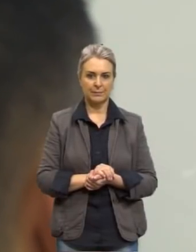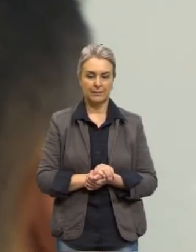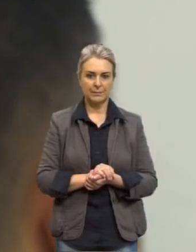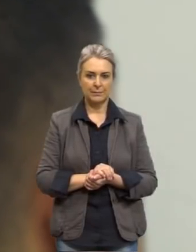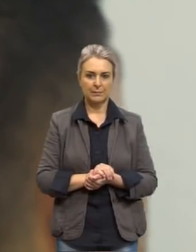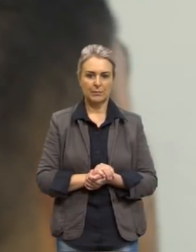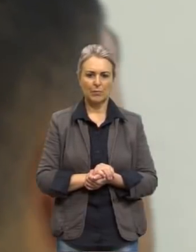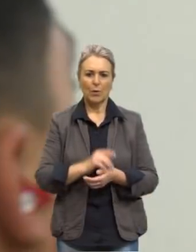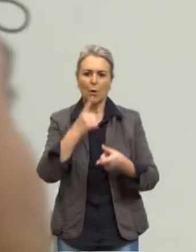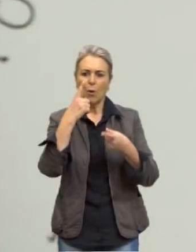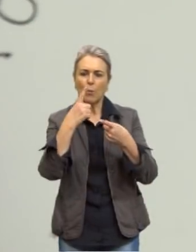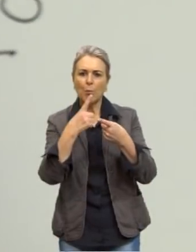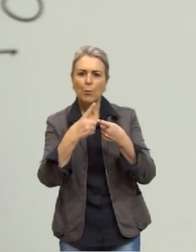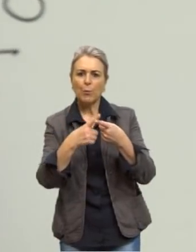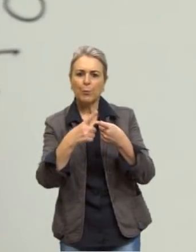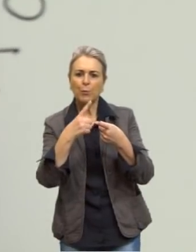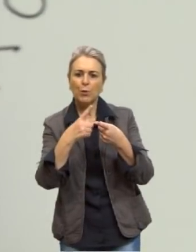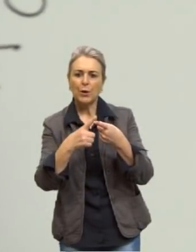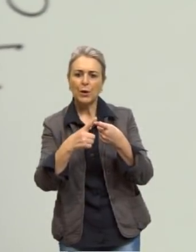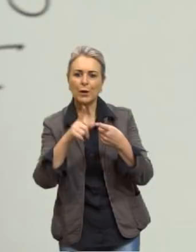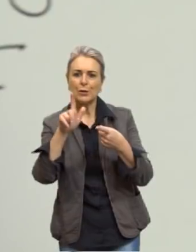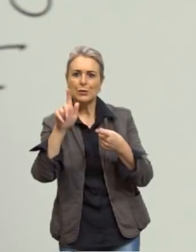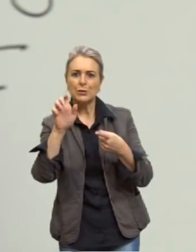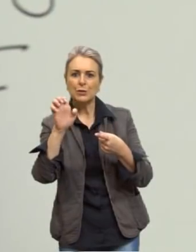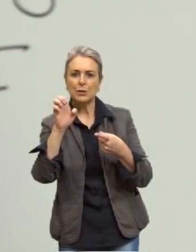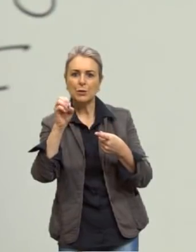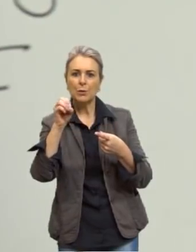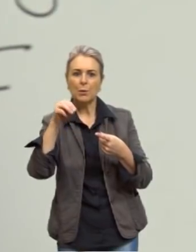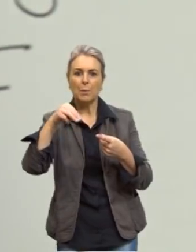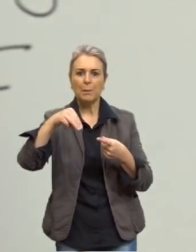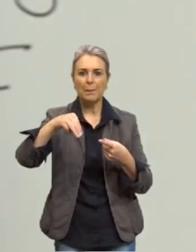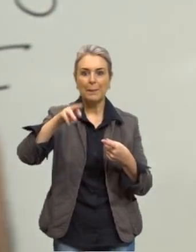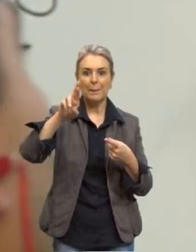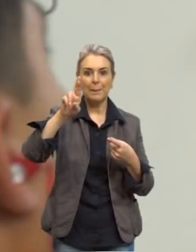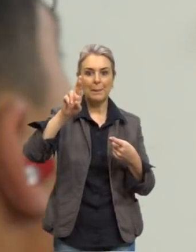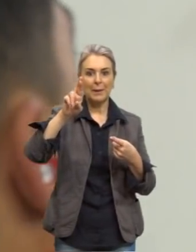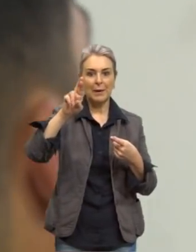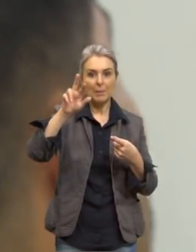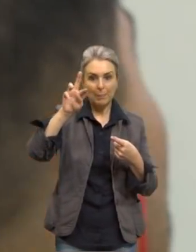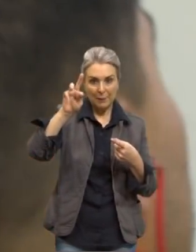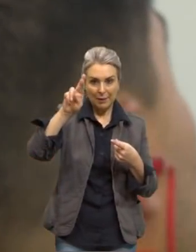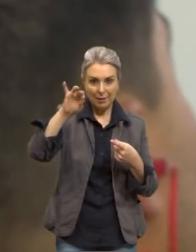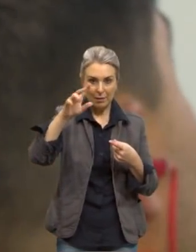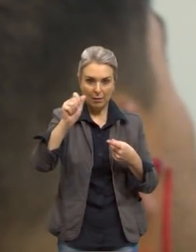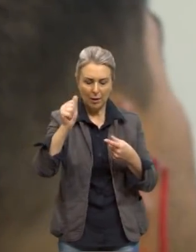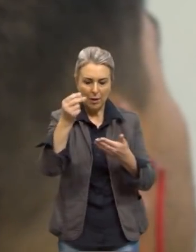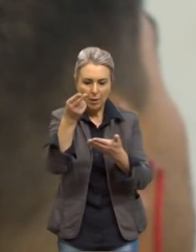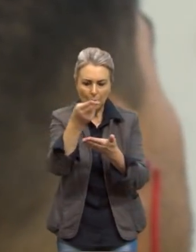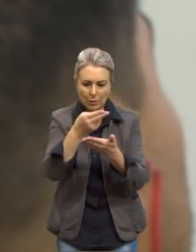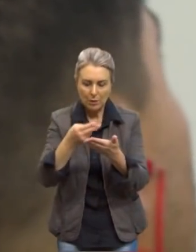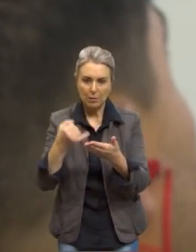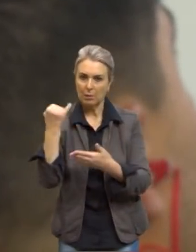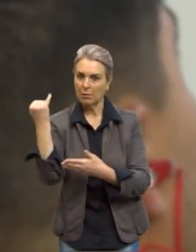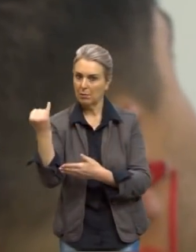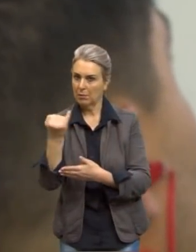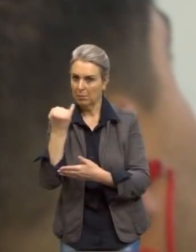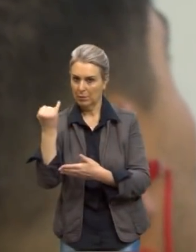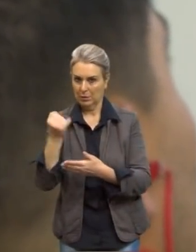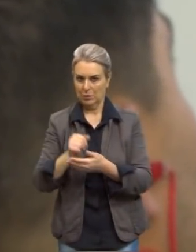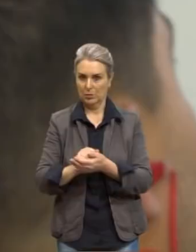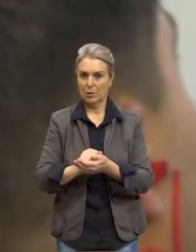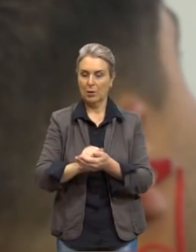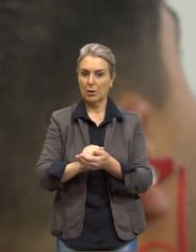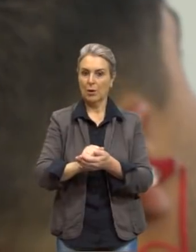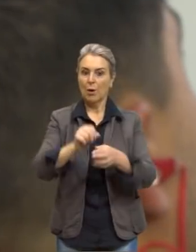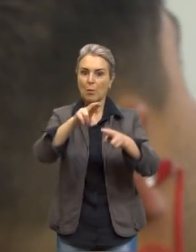o porquê que a geometria tão importante gente para que vocês entendam eu tenho um momento nesse sentido